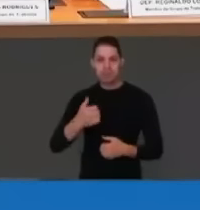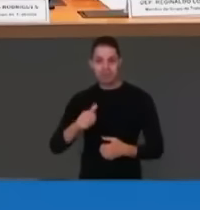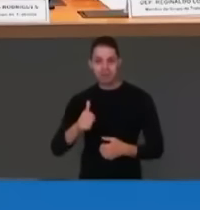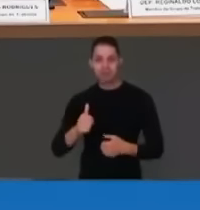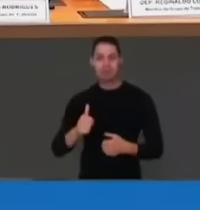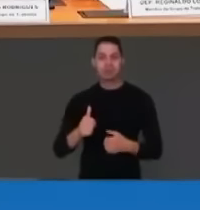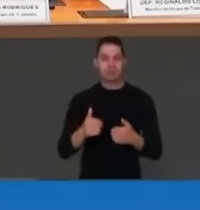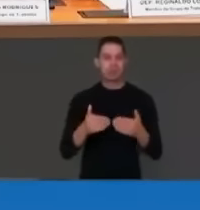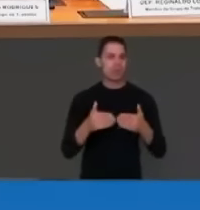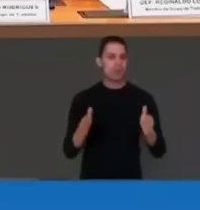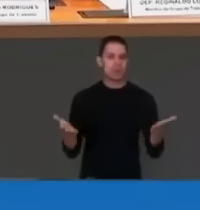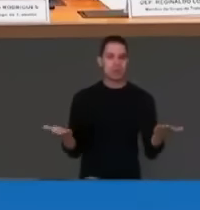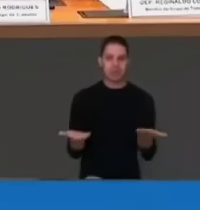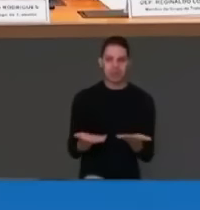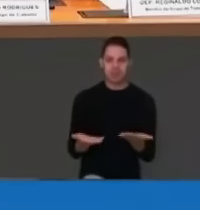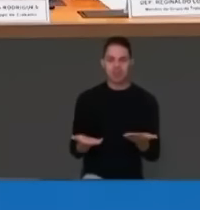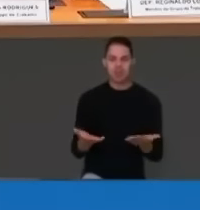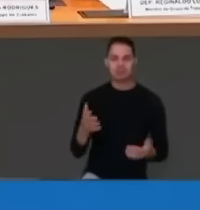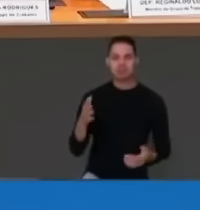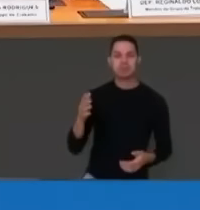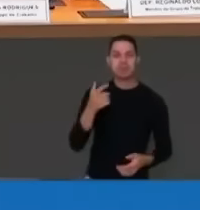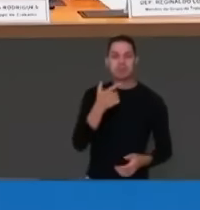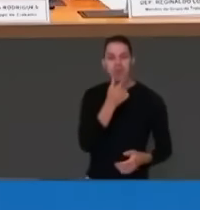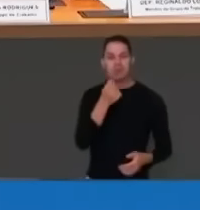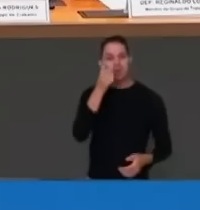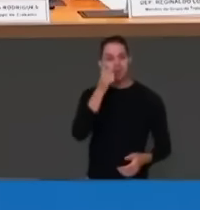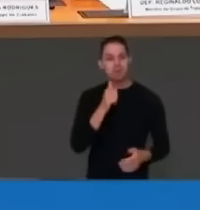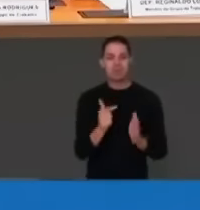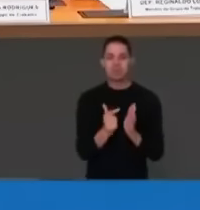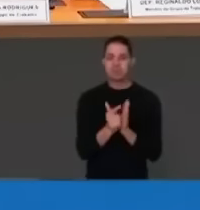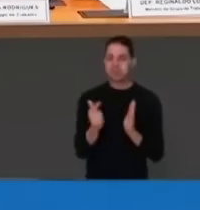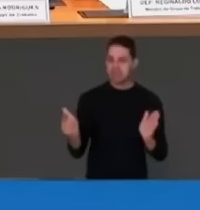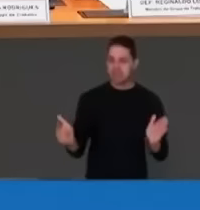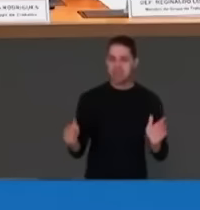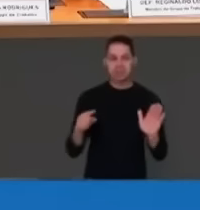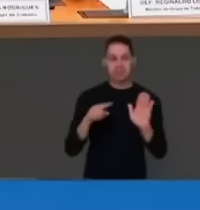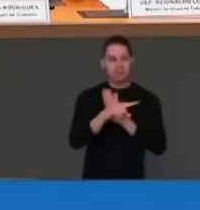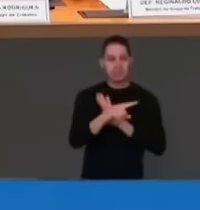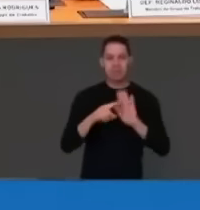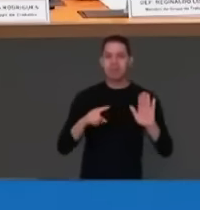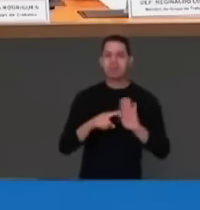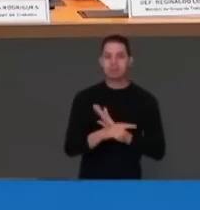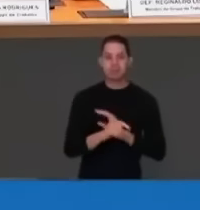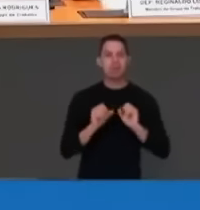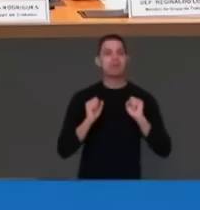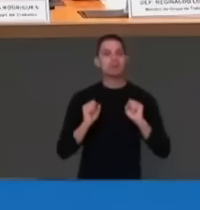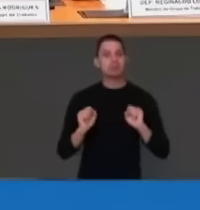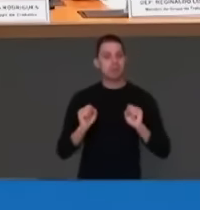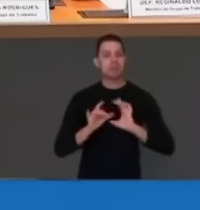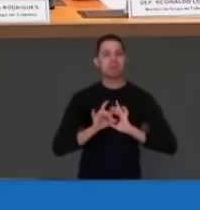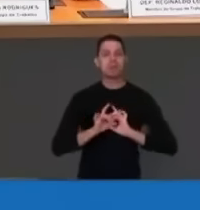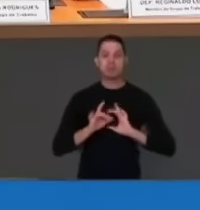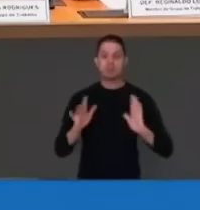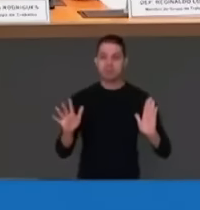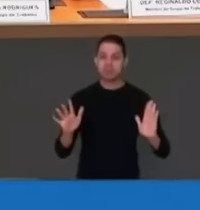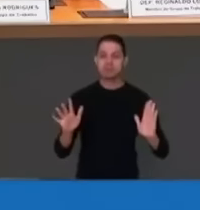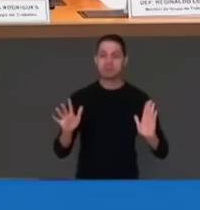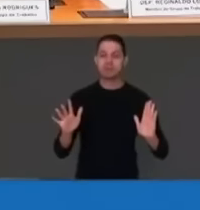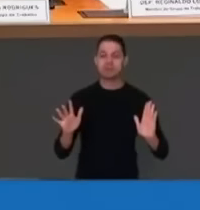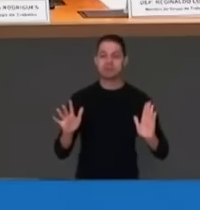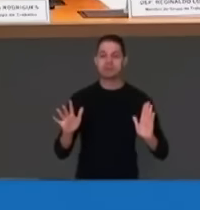apartamento ou alguma propriedade alguma coisa para você passar a sua velice tranquilo ou coloca numa previdência E aí você vem e